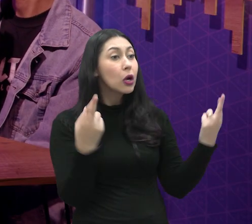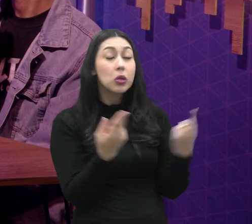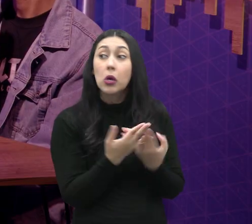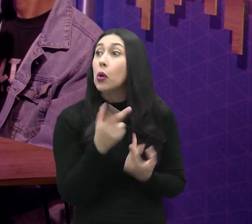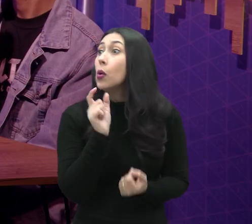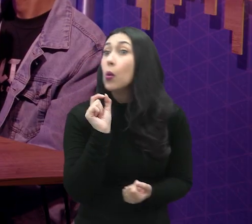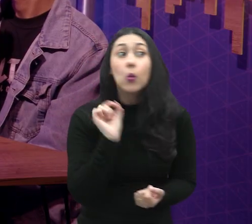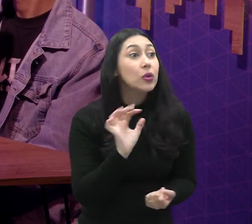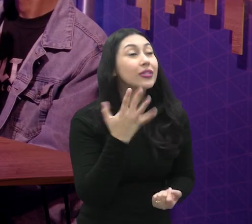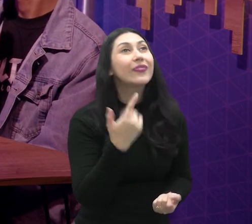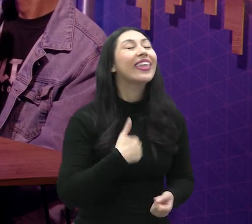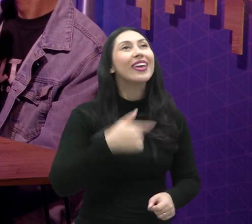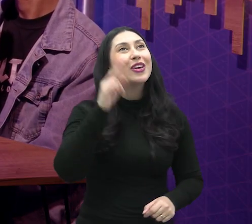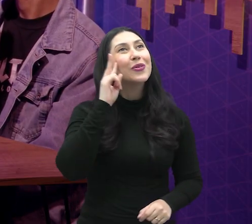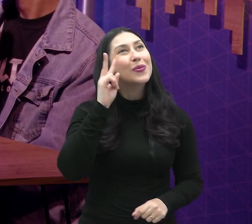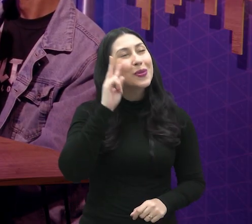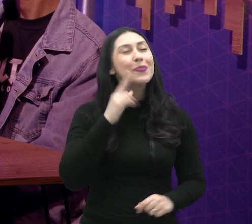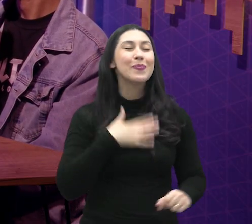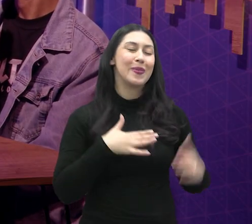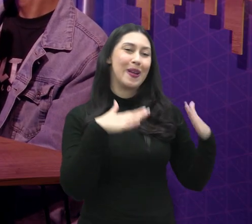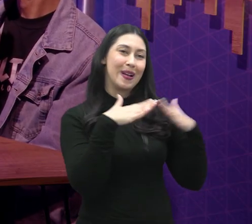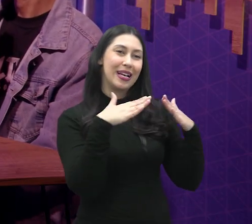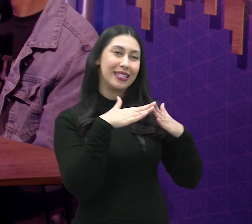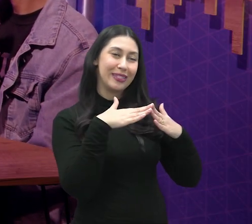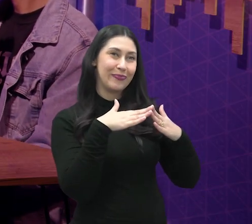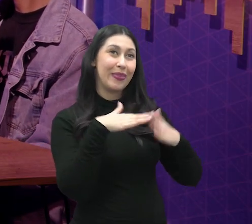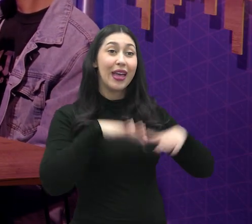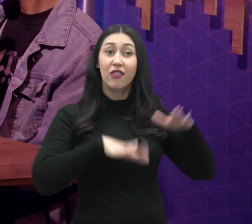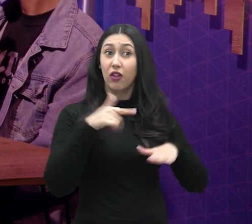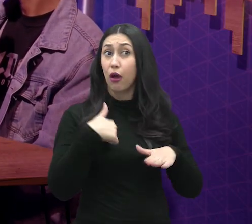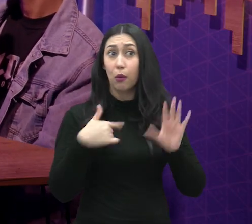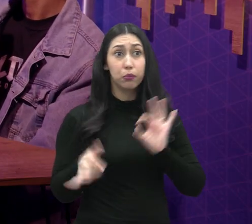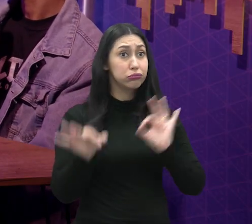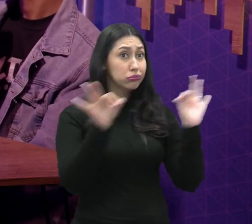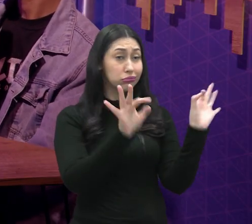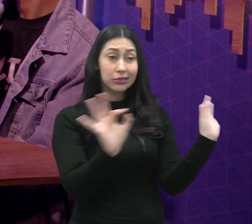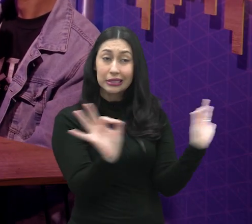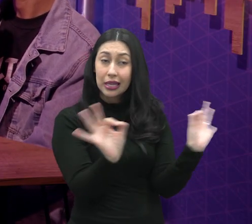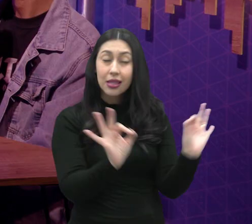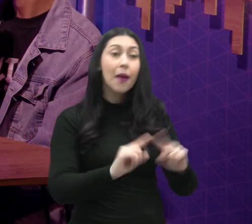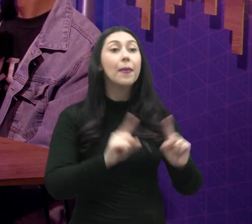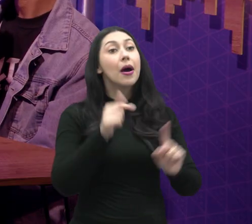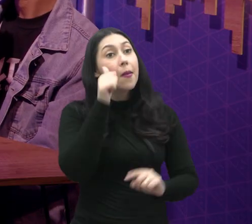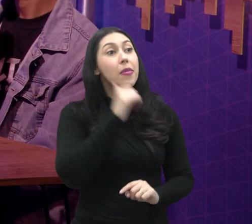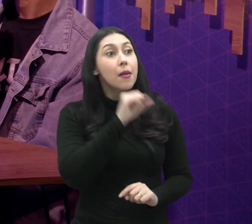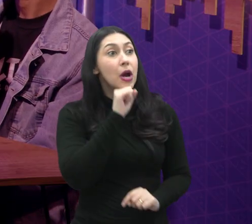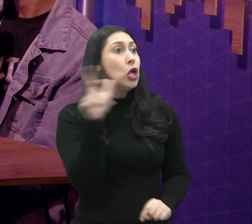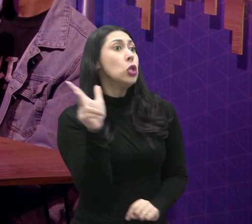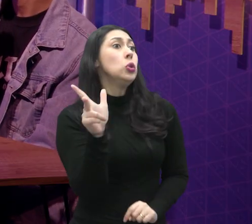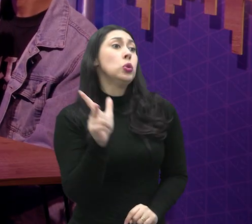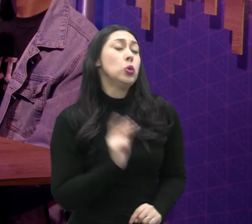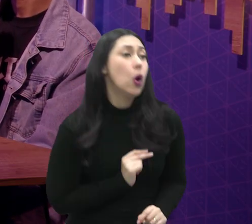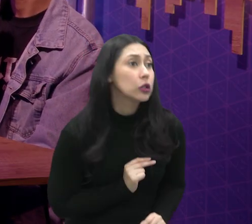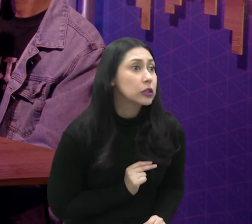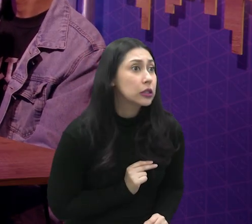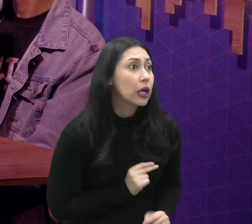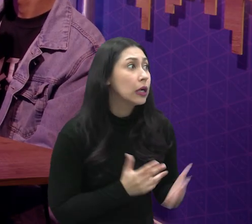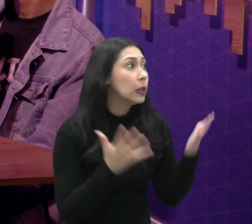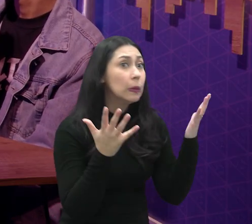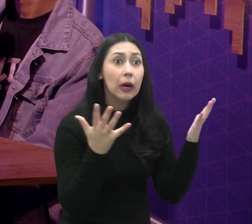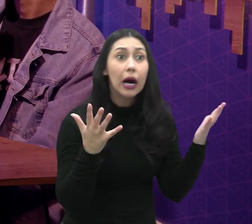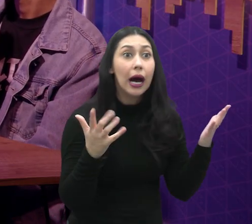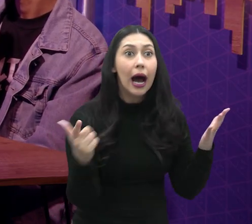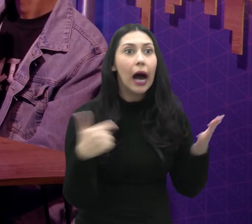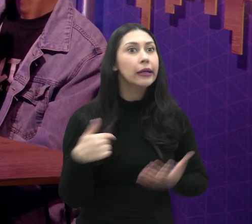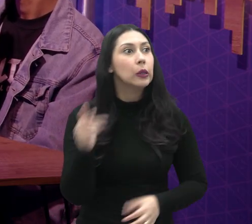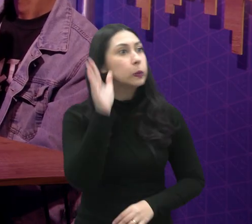tá acontecendo? Eu lembro que em casa era muito assim, às vezes eu não tava acompanhando uma novela, mas aí a minha mãe falava, nossa, meu Deus, tá